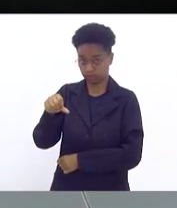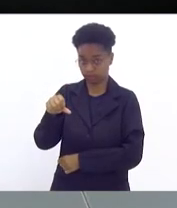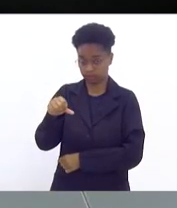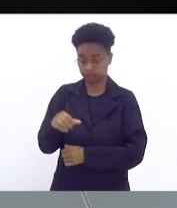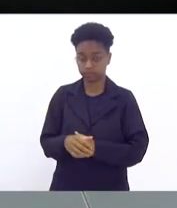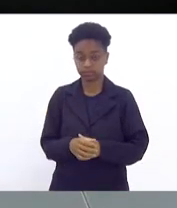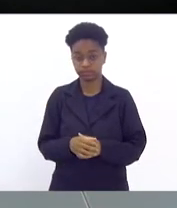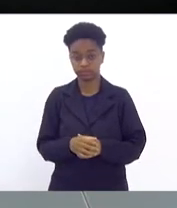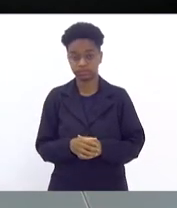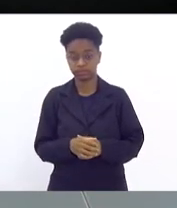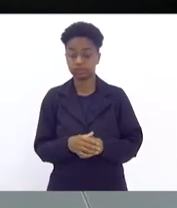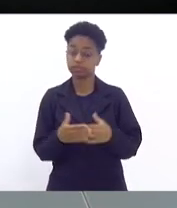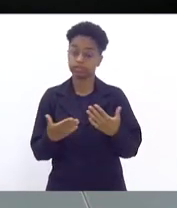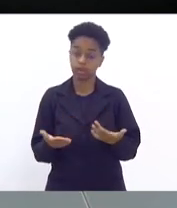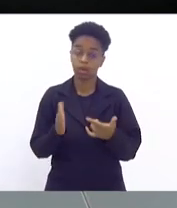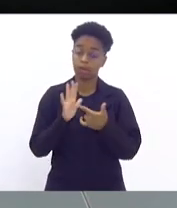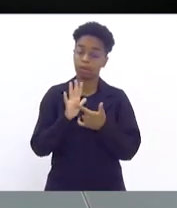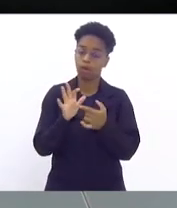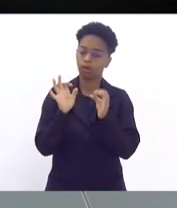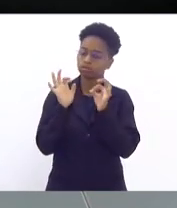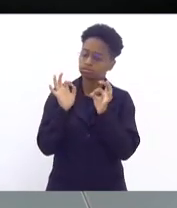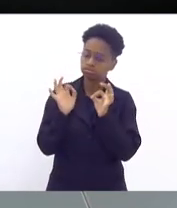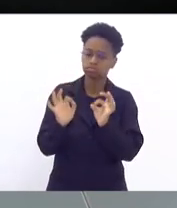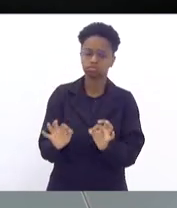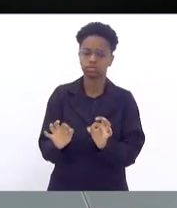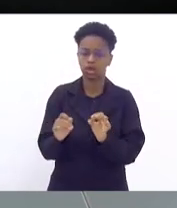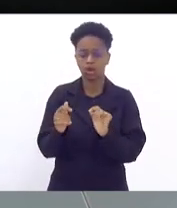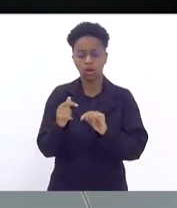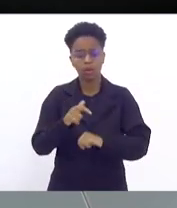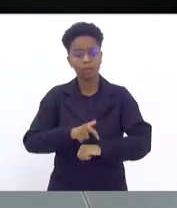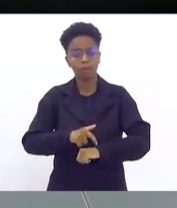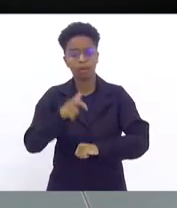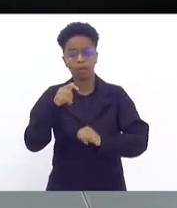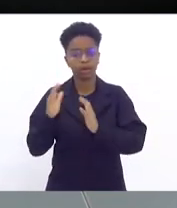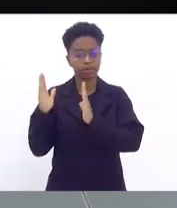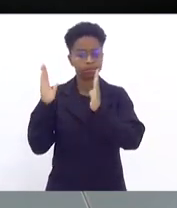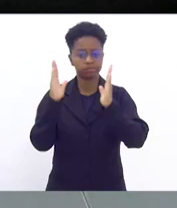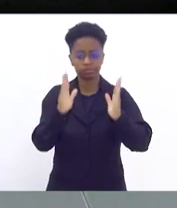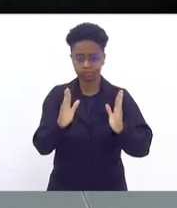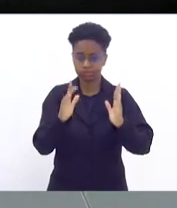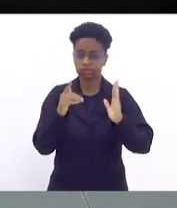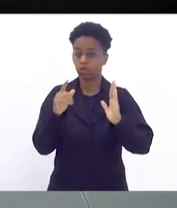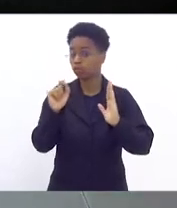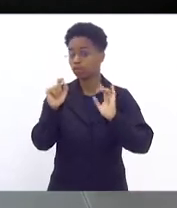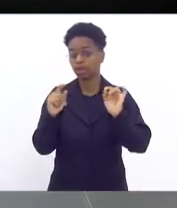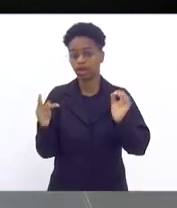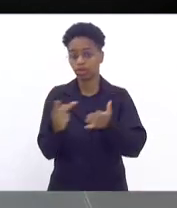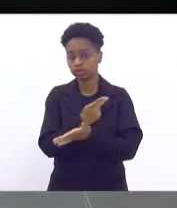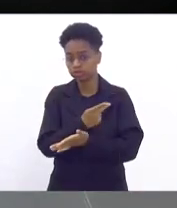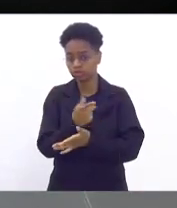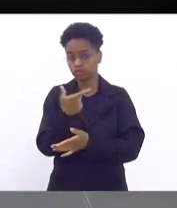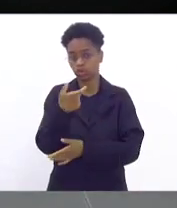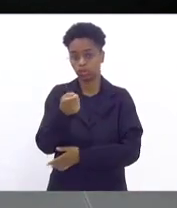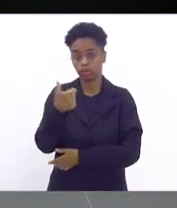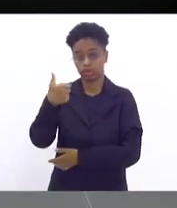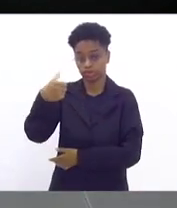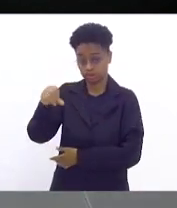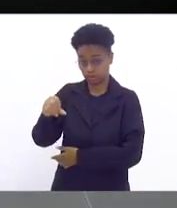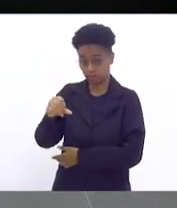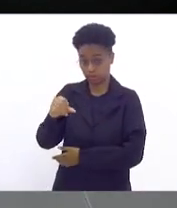então ele reflete exatamente o momento histórico de 2019 início de um novo